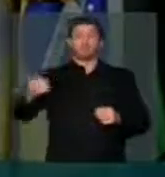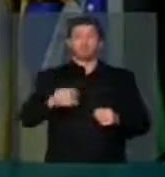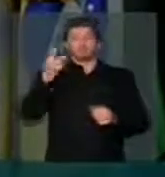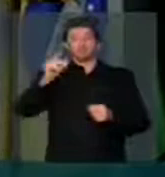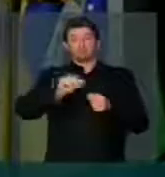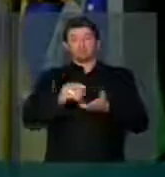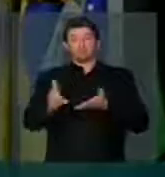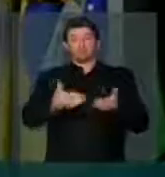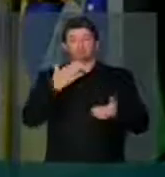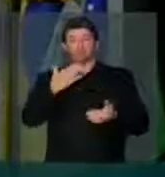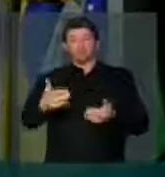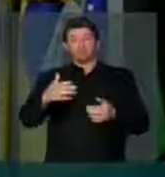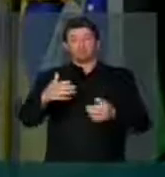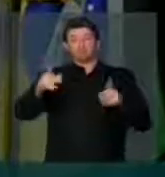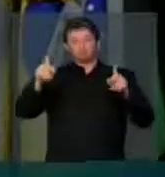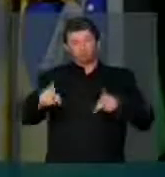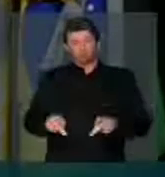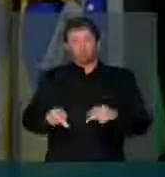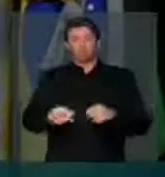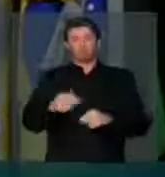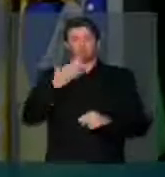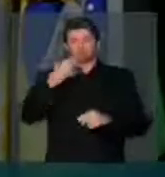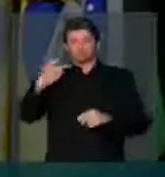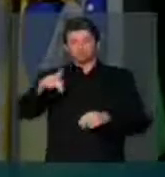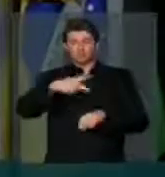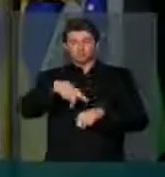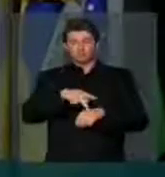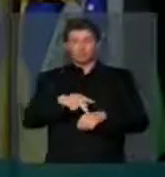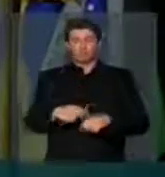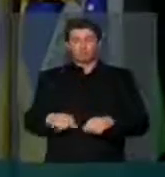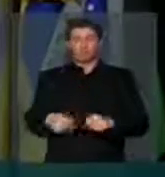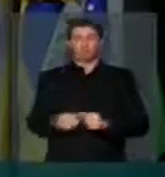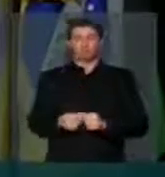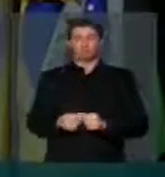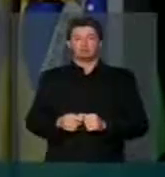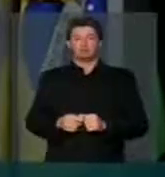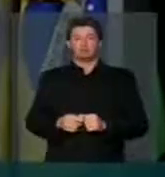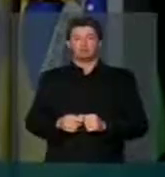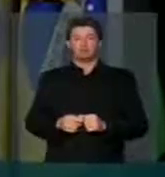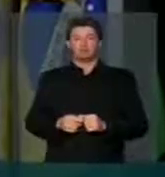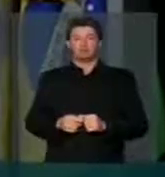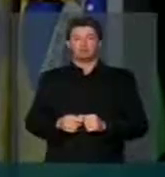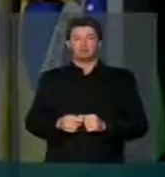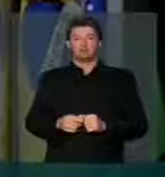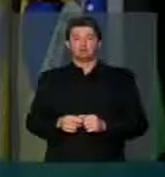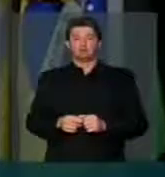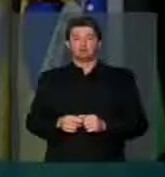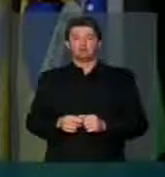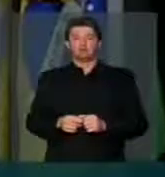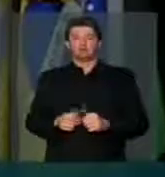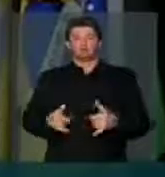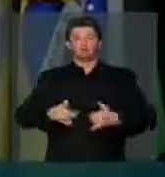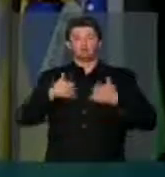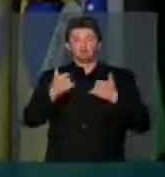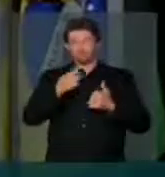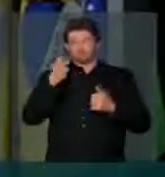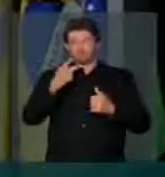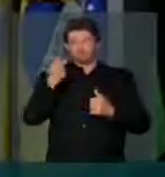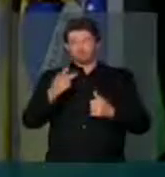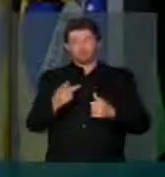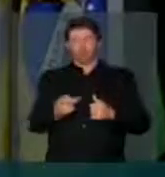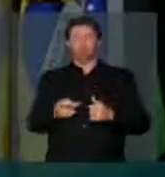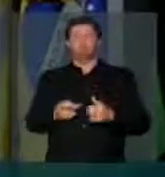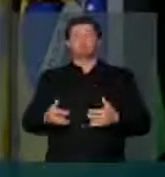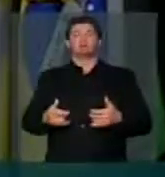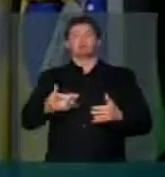um bom serviço ao próximo, ao seu pai. A nação poderá ser verdadeiro orgulho de dizer que é brasileira e